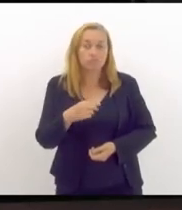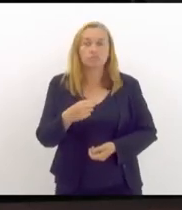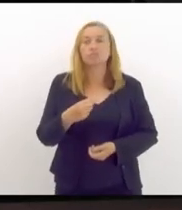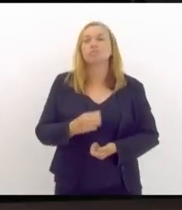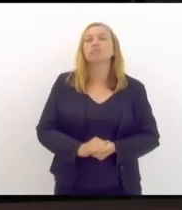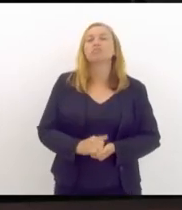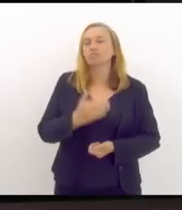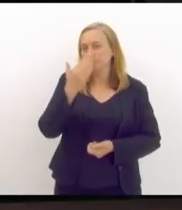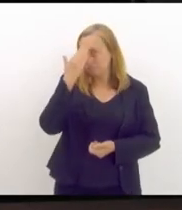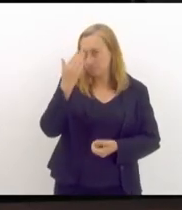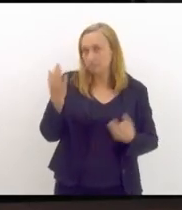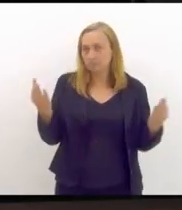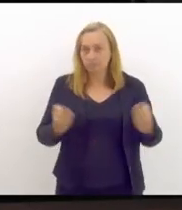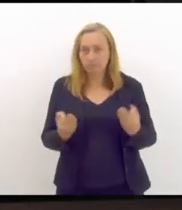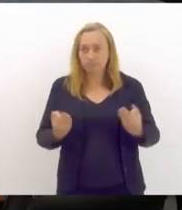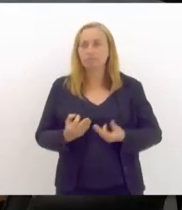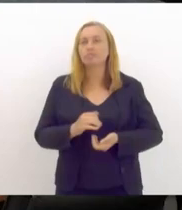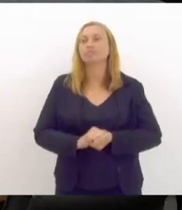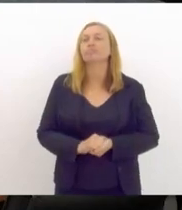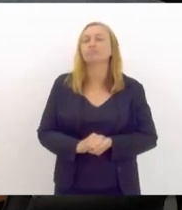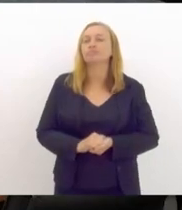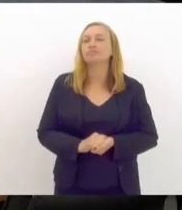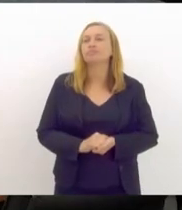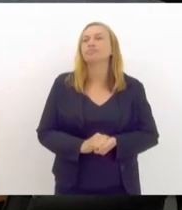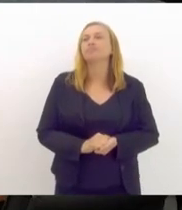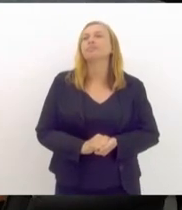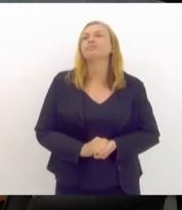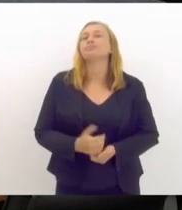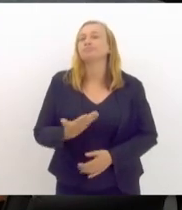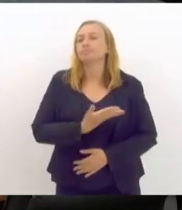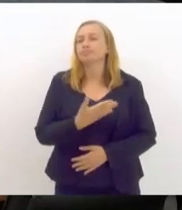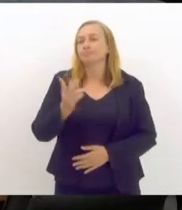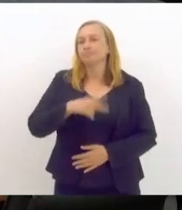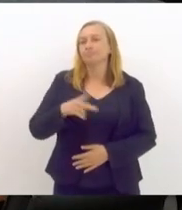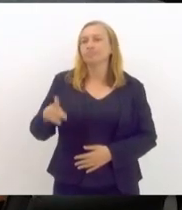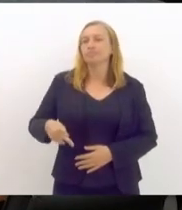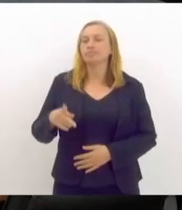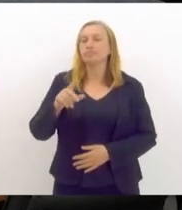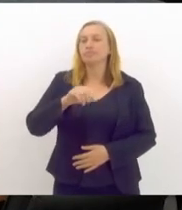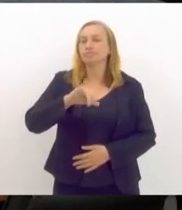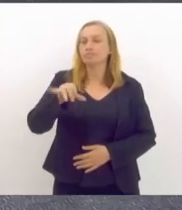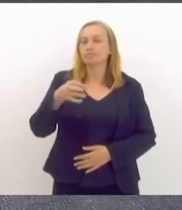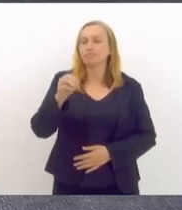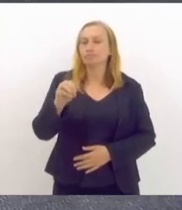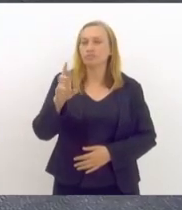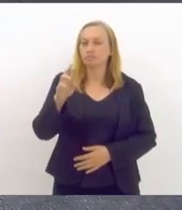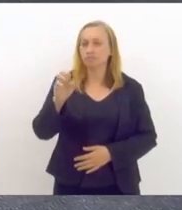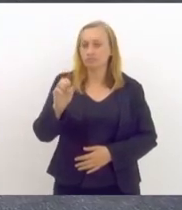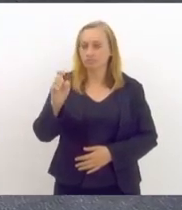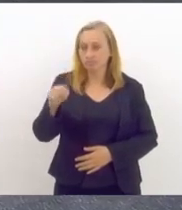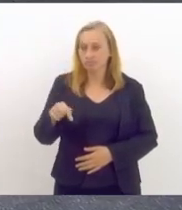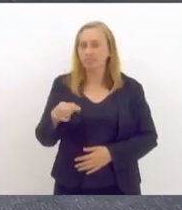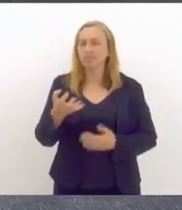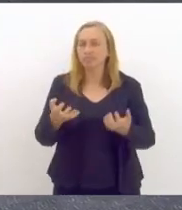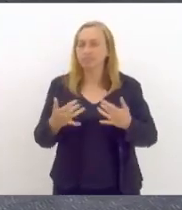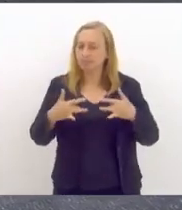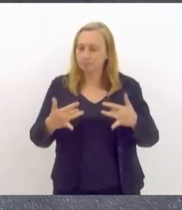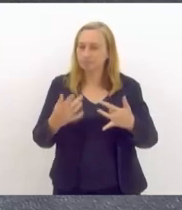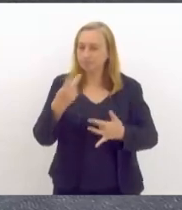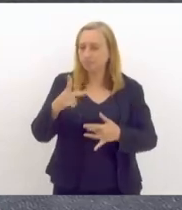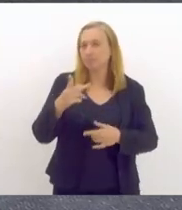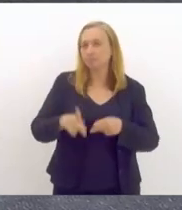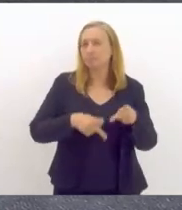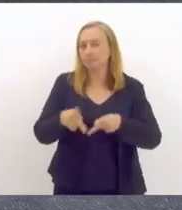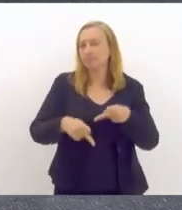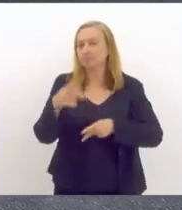obrigado Presidente Obrigado meu colega companheiro Professor Josemar que era o misso solidarizar com seu povo com a sua cidade